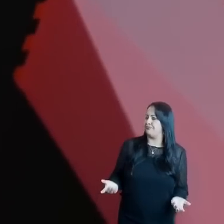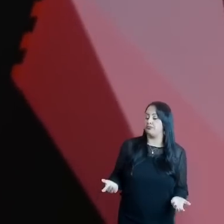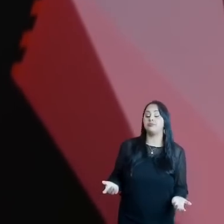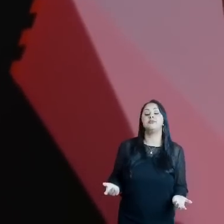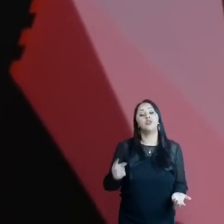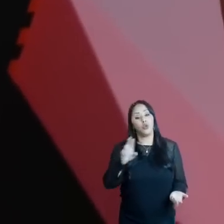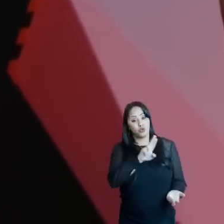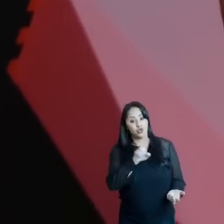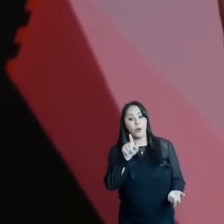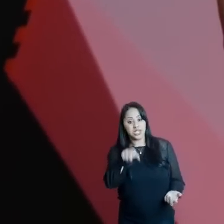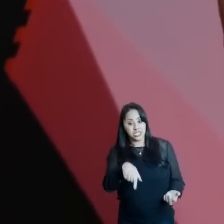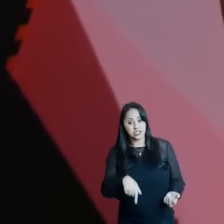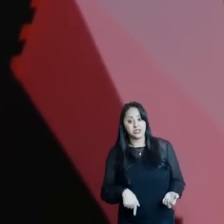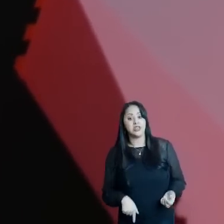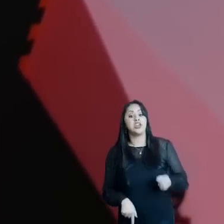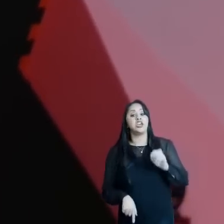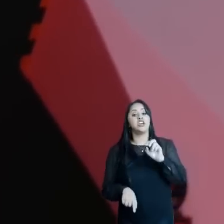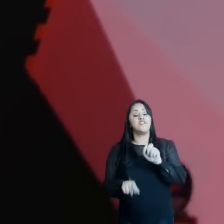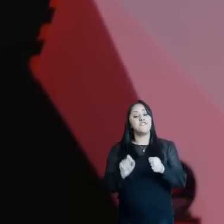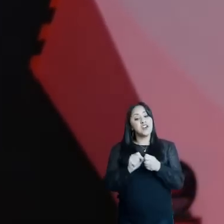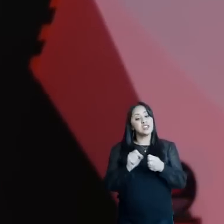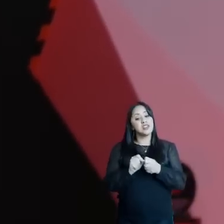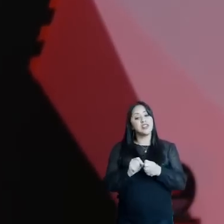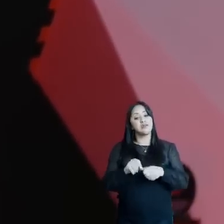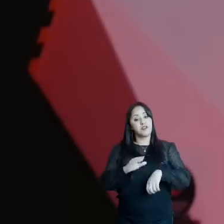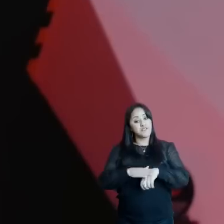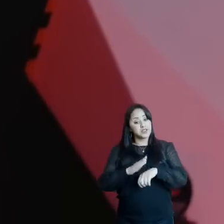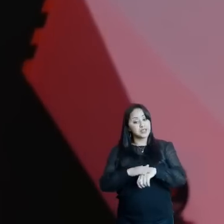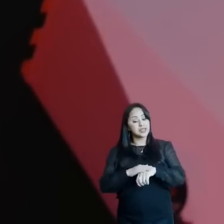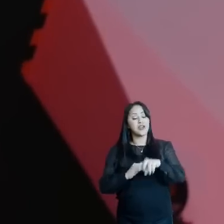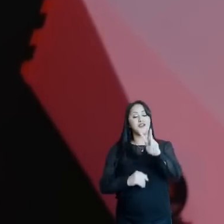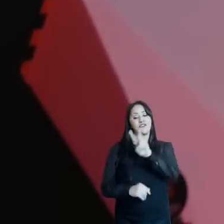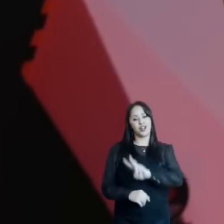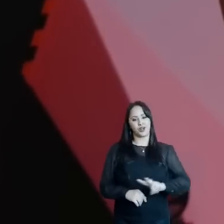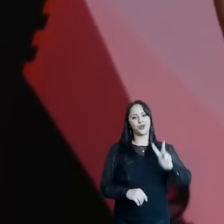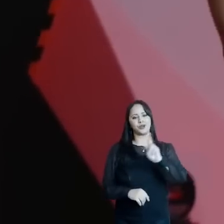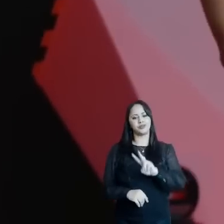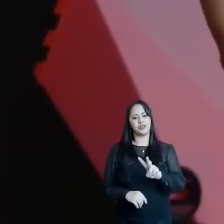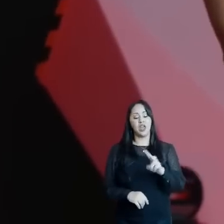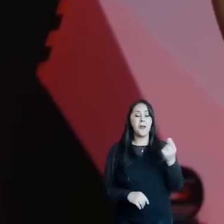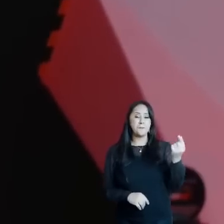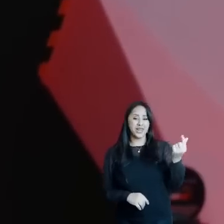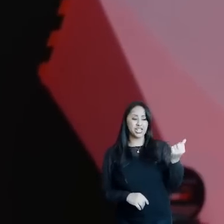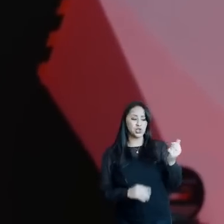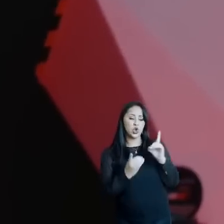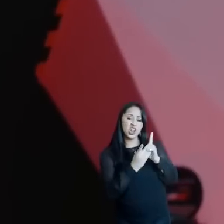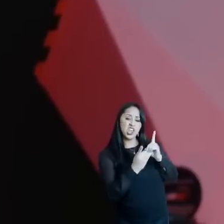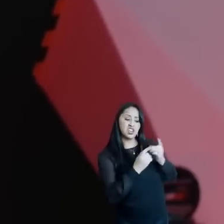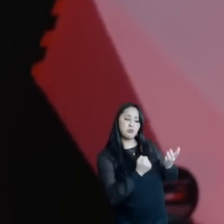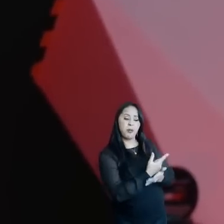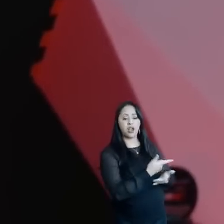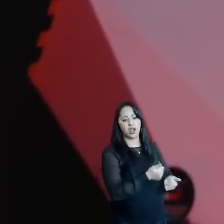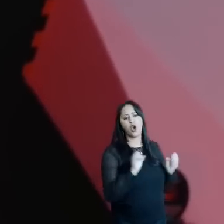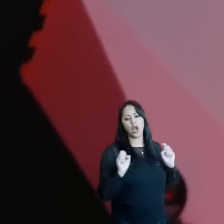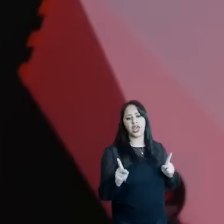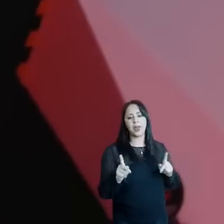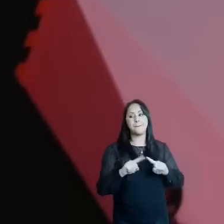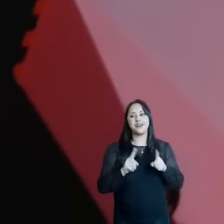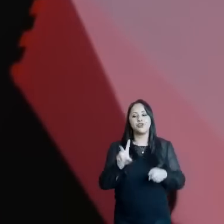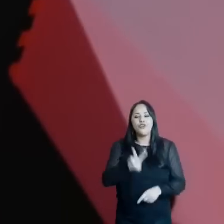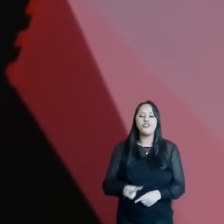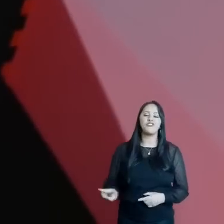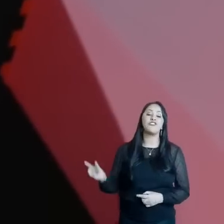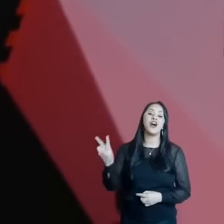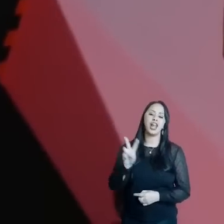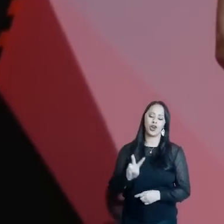é gerar valor. Você vai perceber que a entrega que você vai receber é muito maior. Porque preço é o que o cliente paga, valor é o que ele recebe. Então é muito